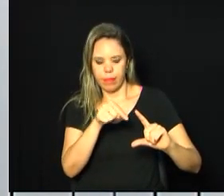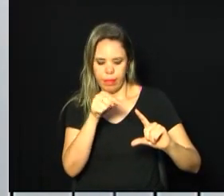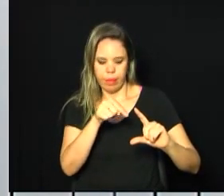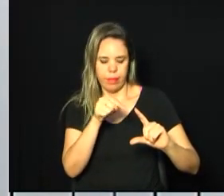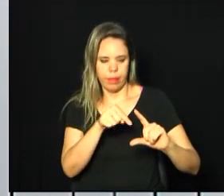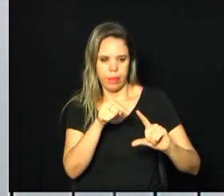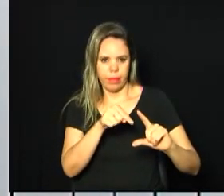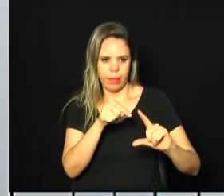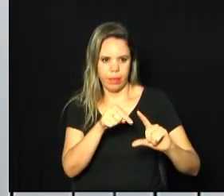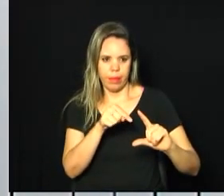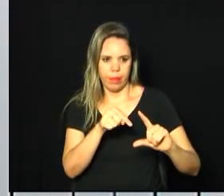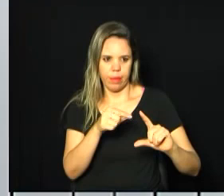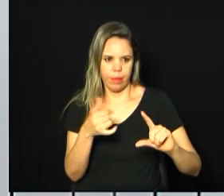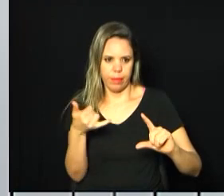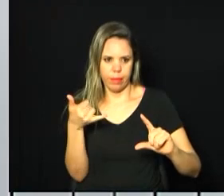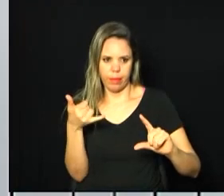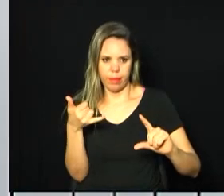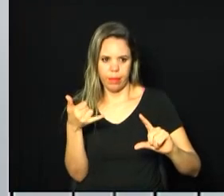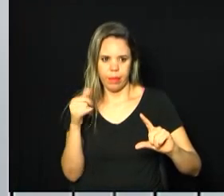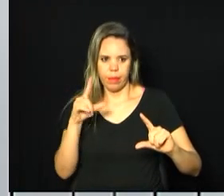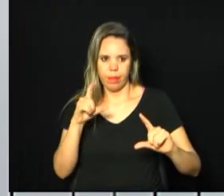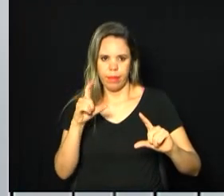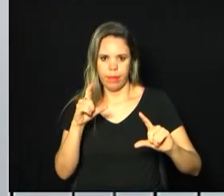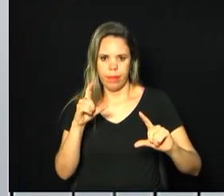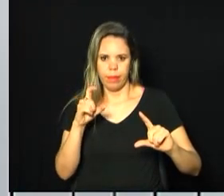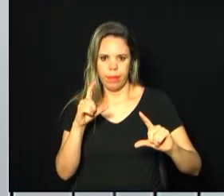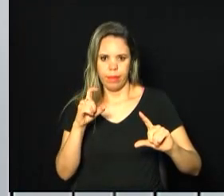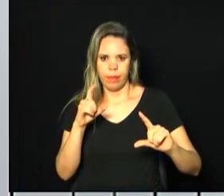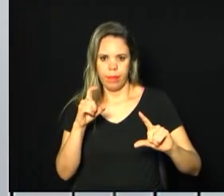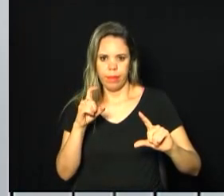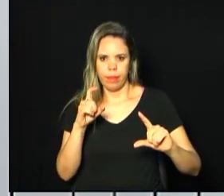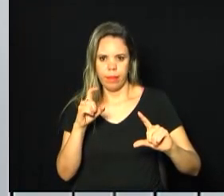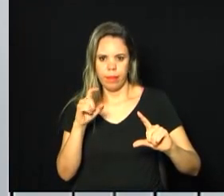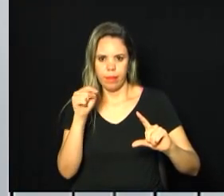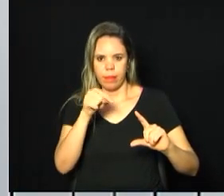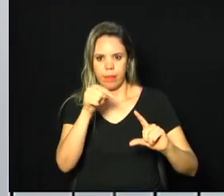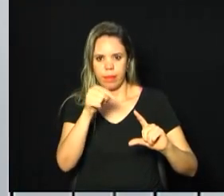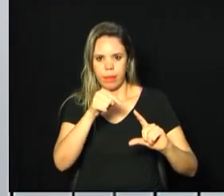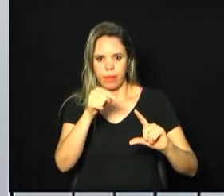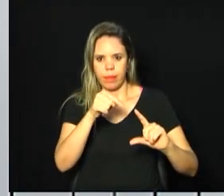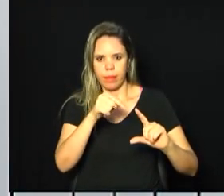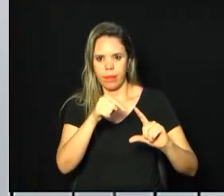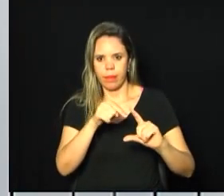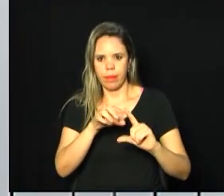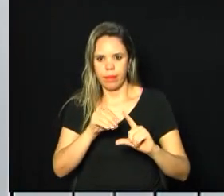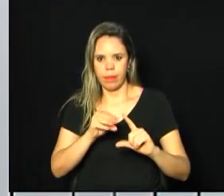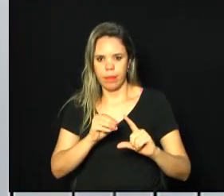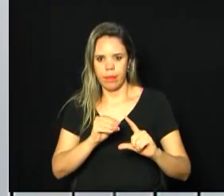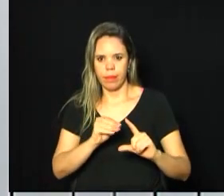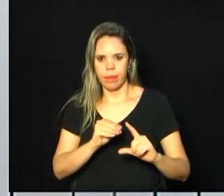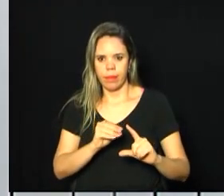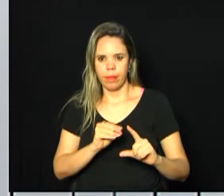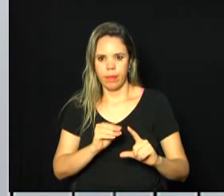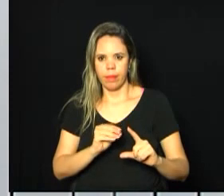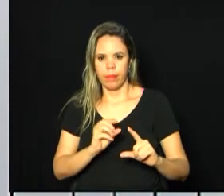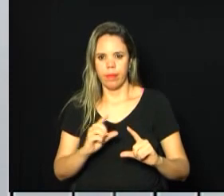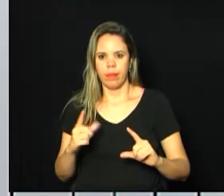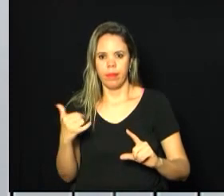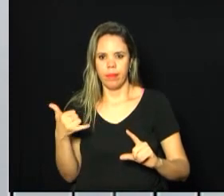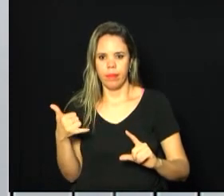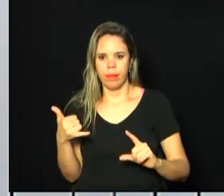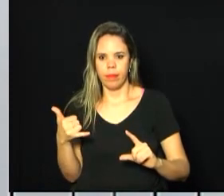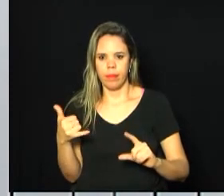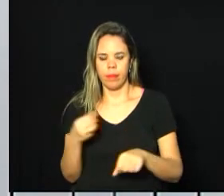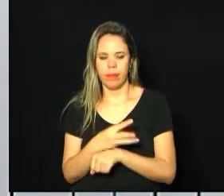celular, abre a câmera como se você fosse tirar uma foto e você aponta para este QR Code. E aí já vai aparecer na tela do seu